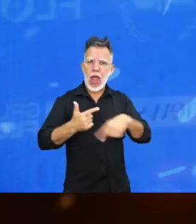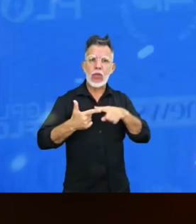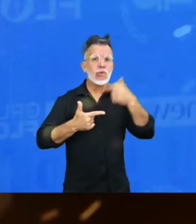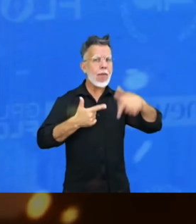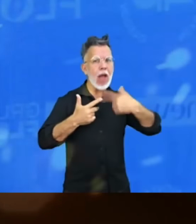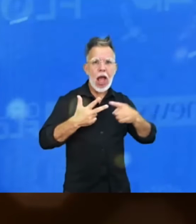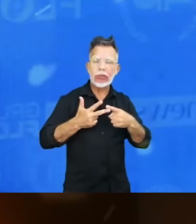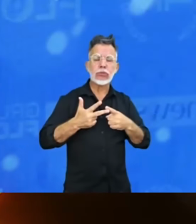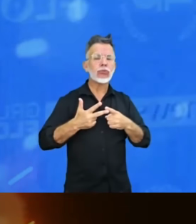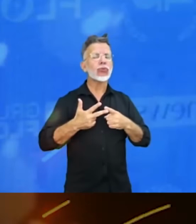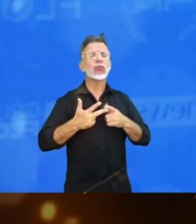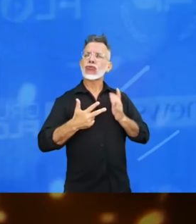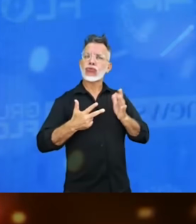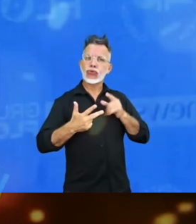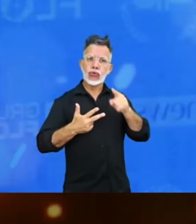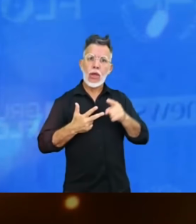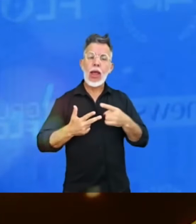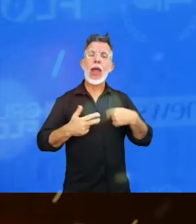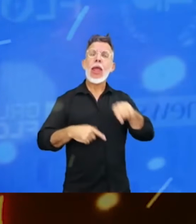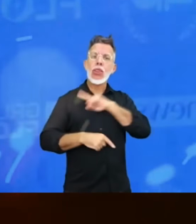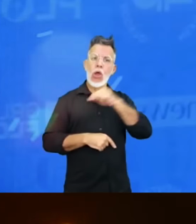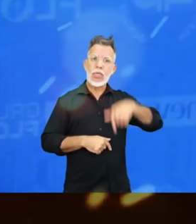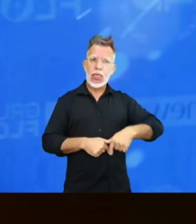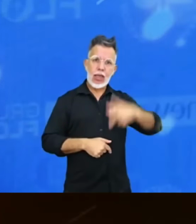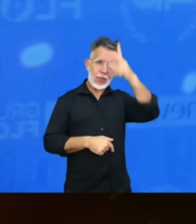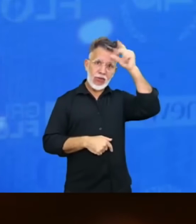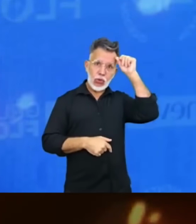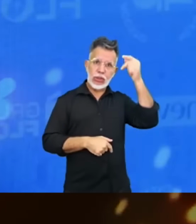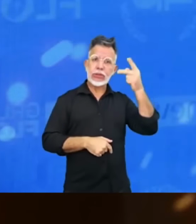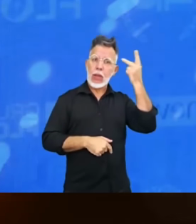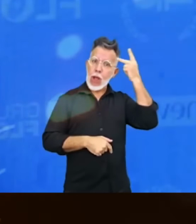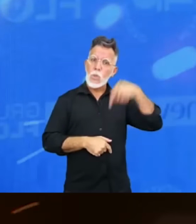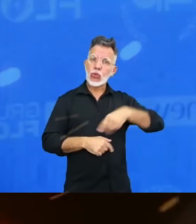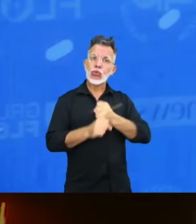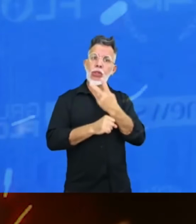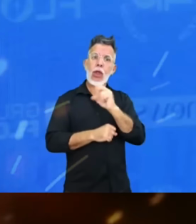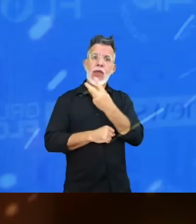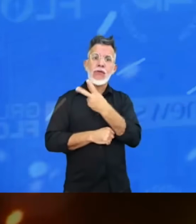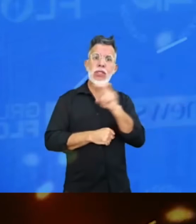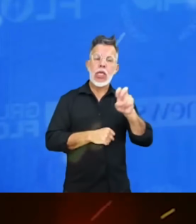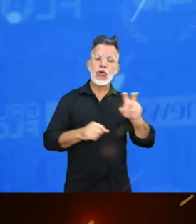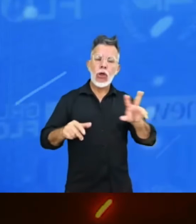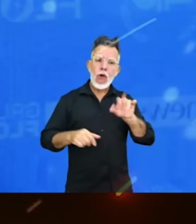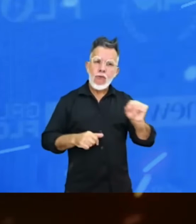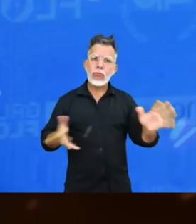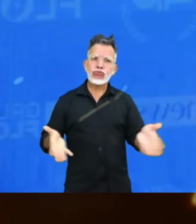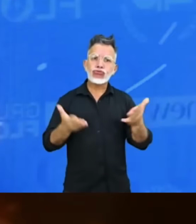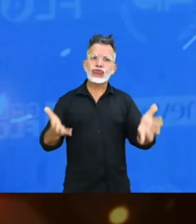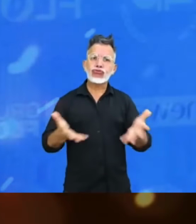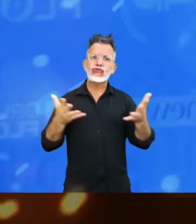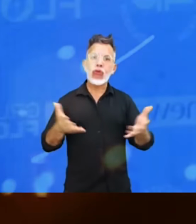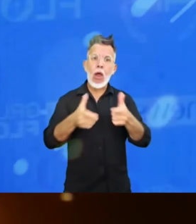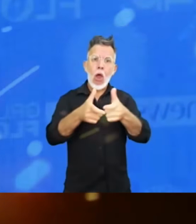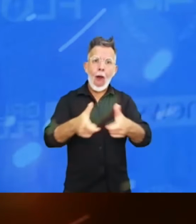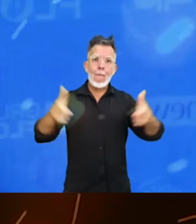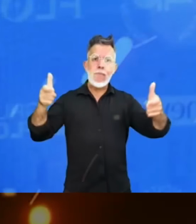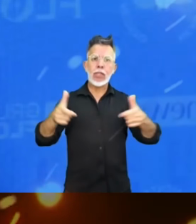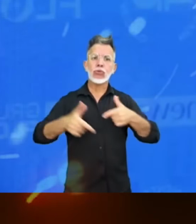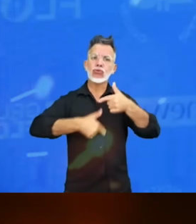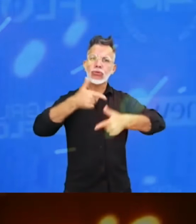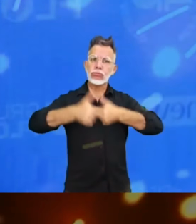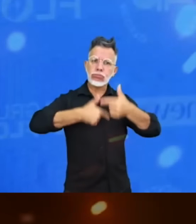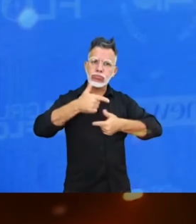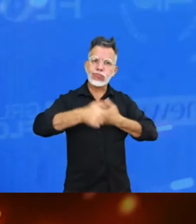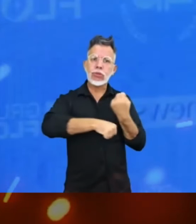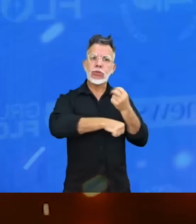carrega e nós na prefeitura de São Paulo em 2025 vamos estimular com essa Esse aumento de empregabilidade na cidade que